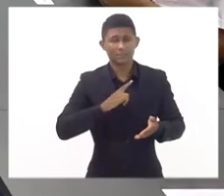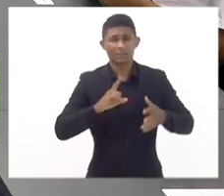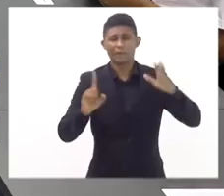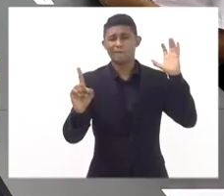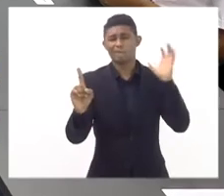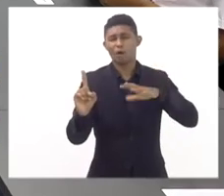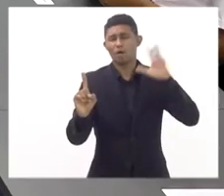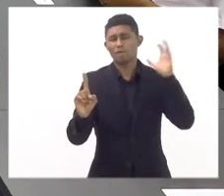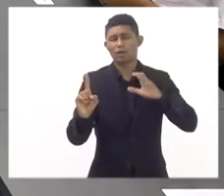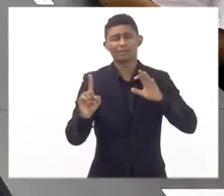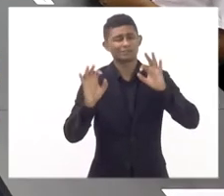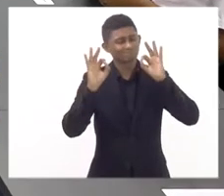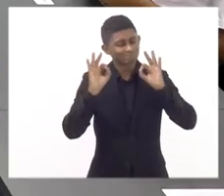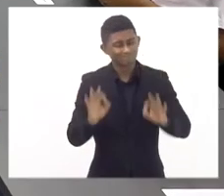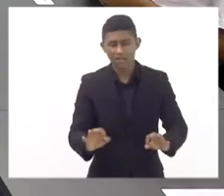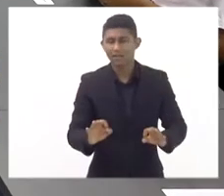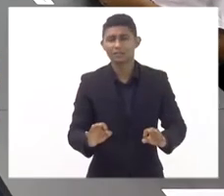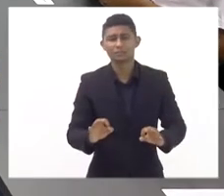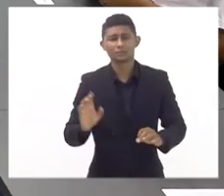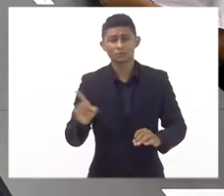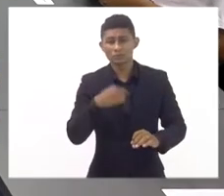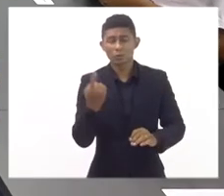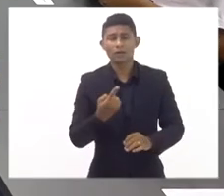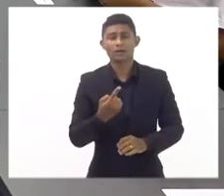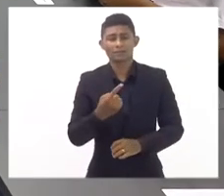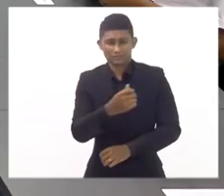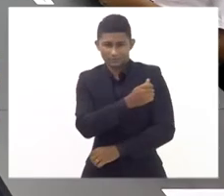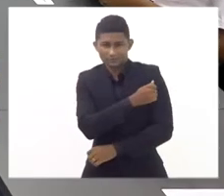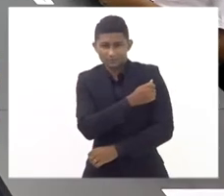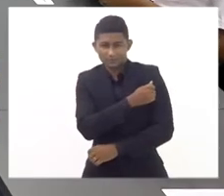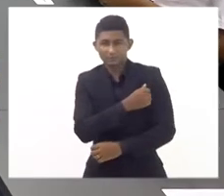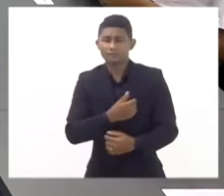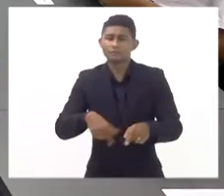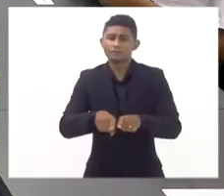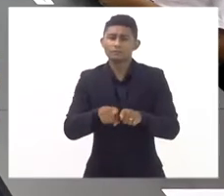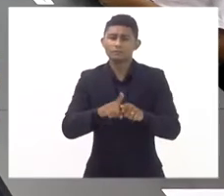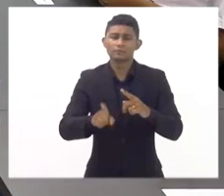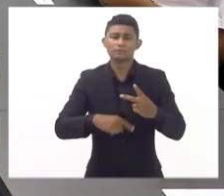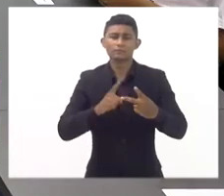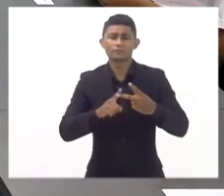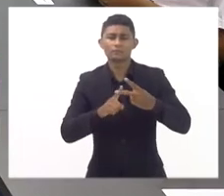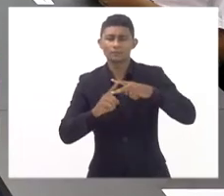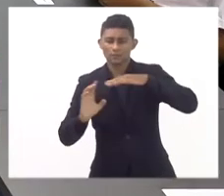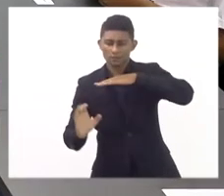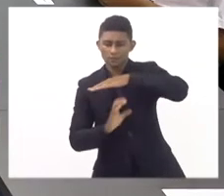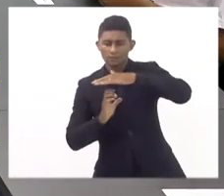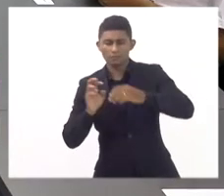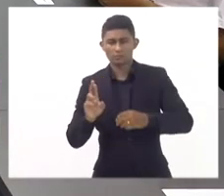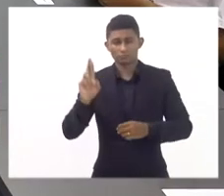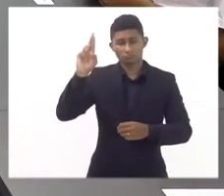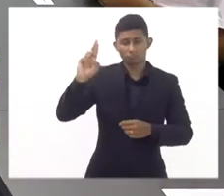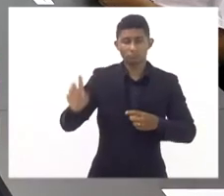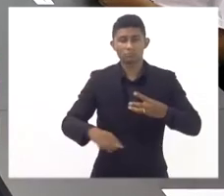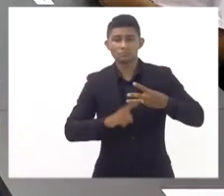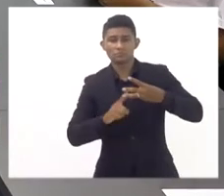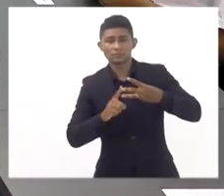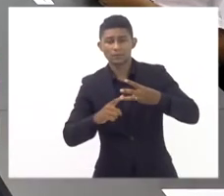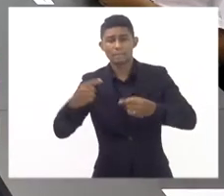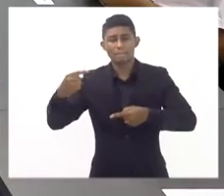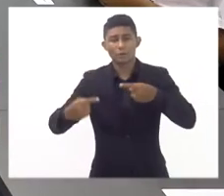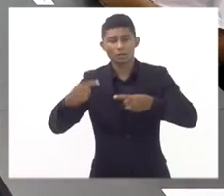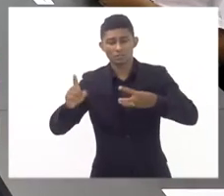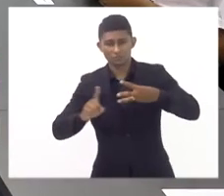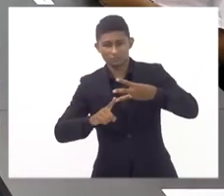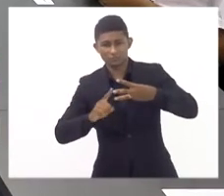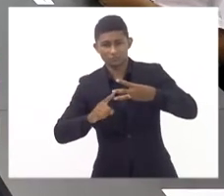trabalhadora, nós estudantes, a classe empresarial e também a classe política. Então, assim, é uma realidade que no momento é ruim